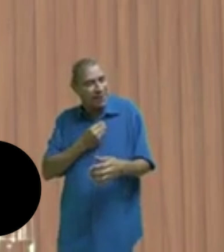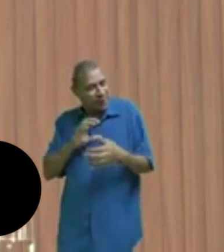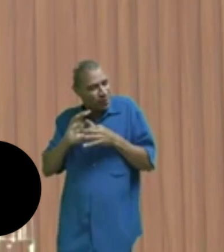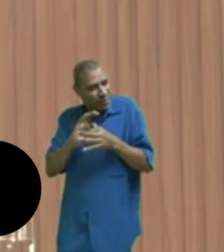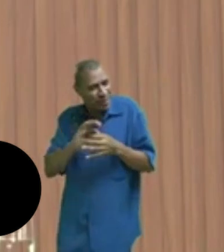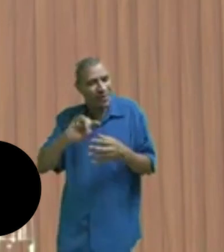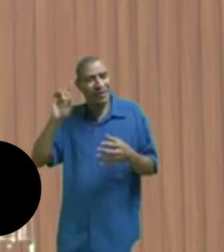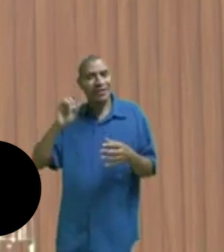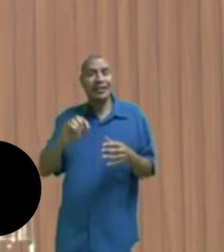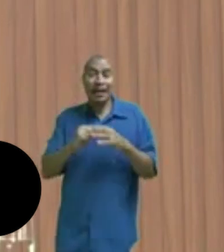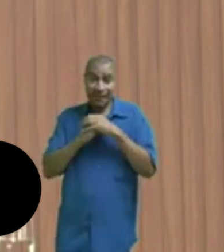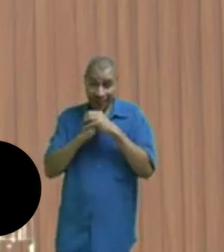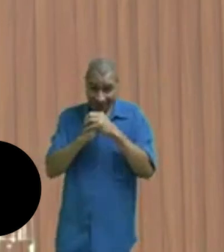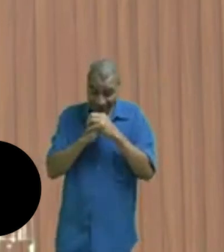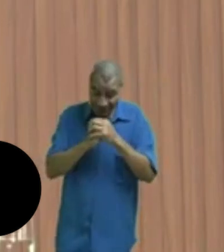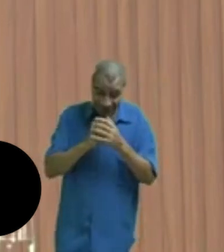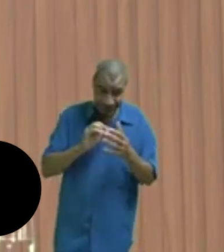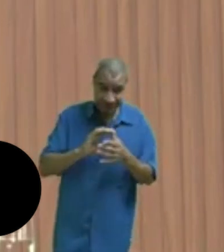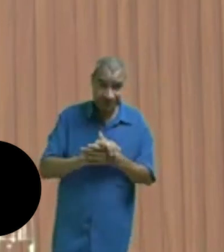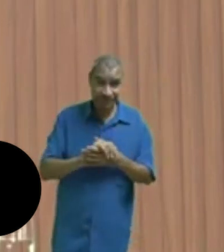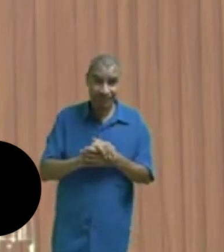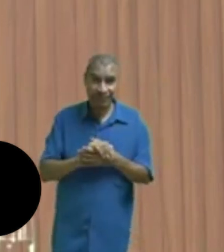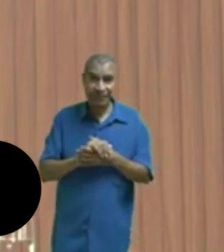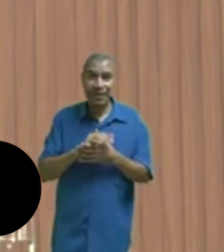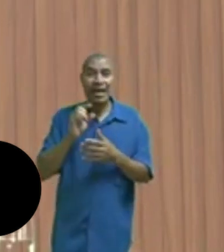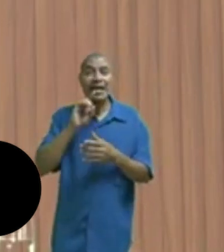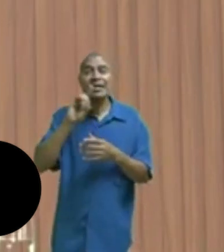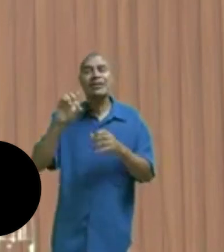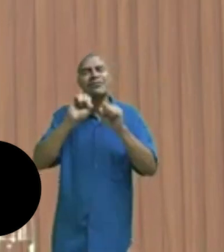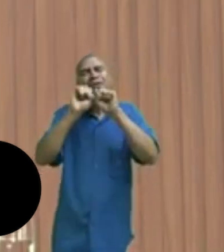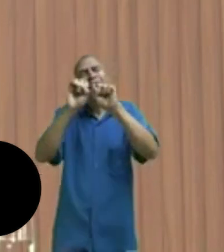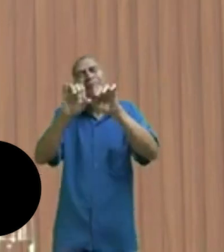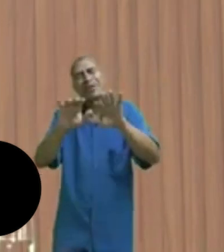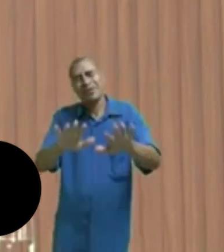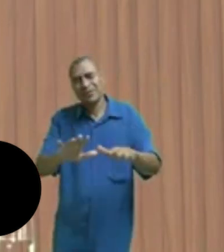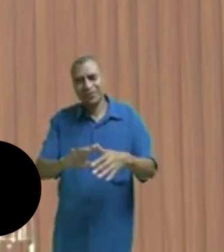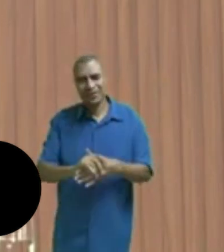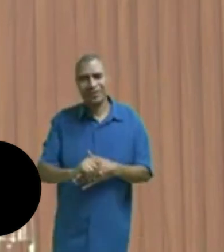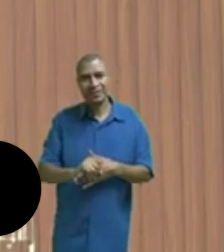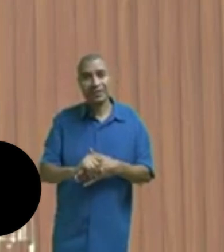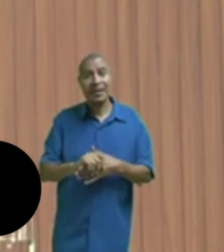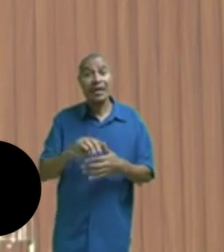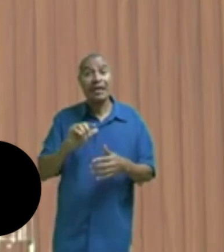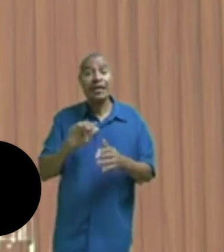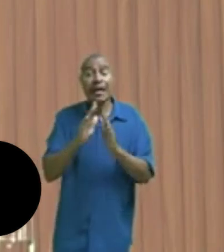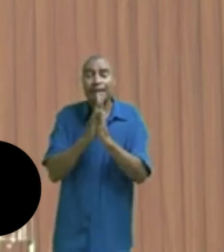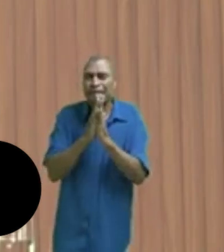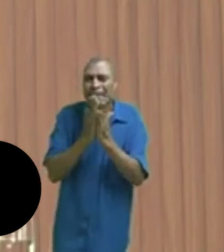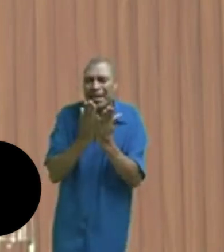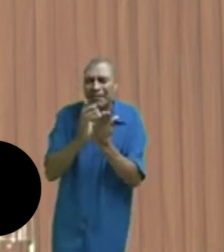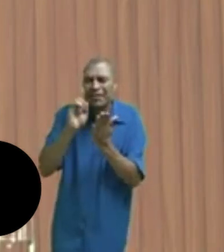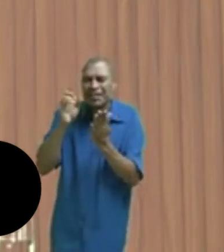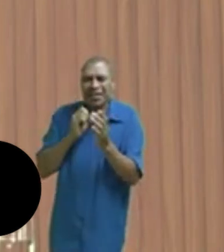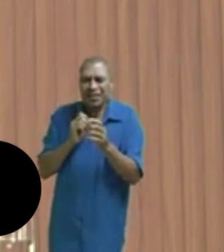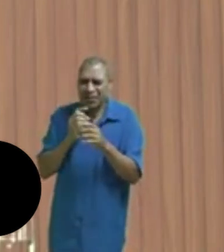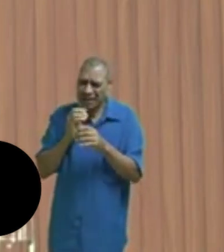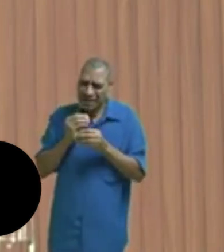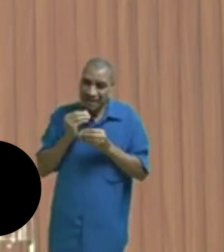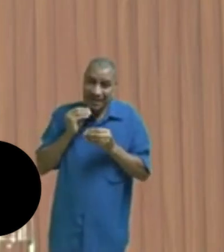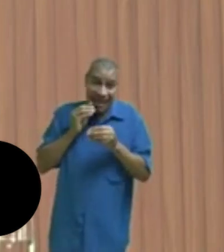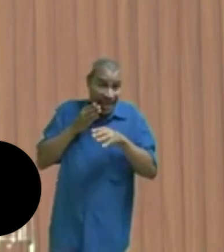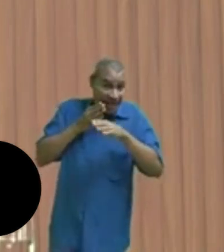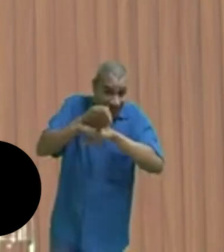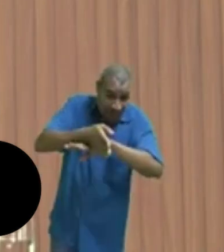verdade. Amém, irmãos? Que o Senhor nos abençoe, que a sua palavra fortaleça o nosso